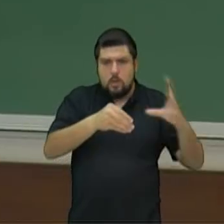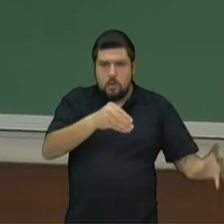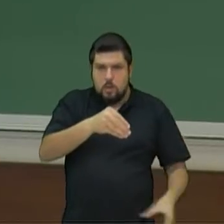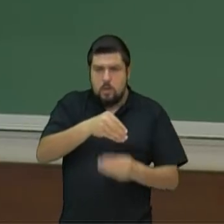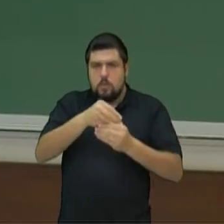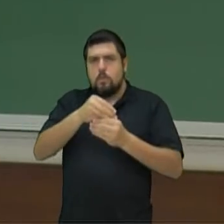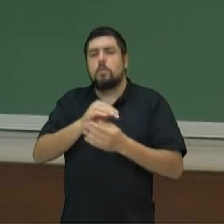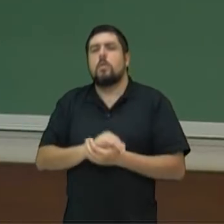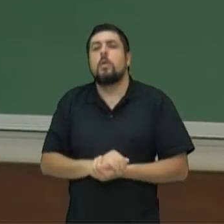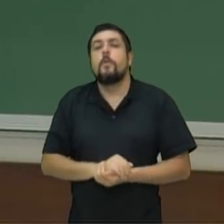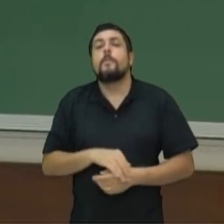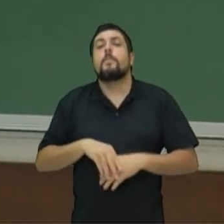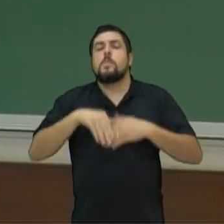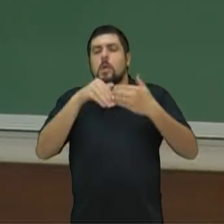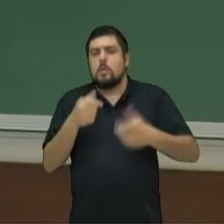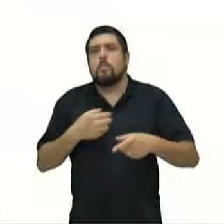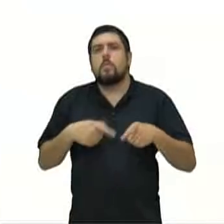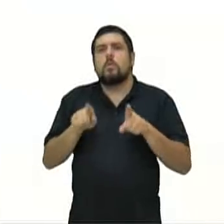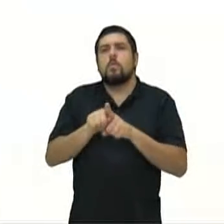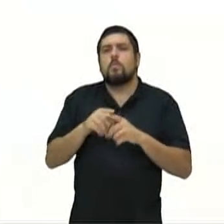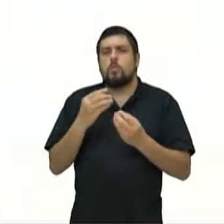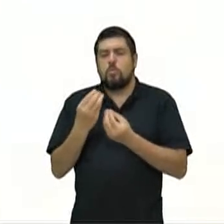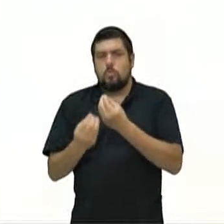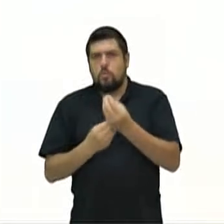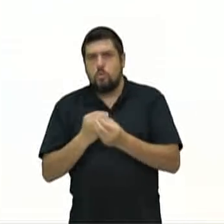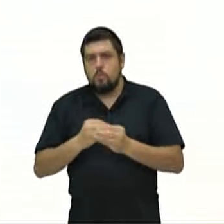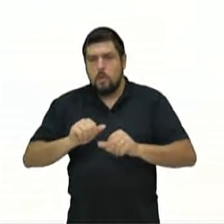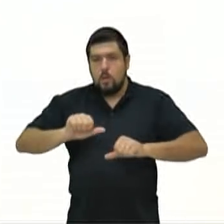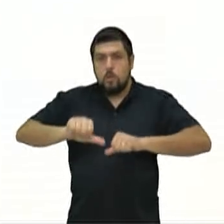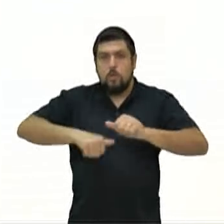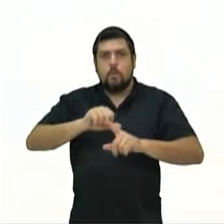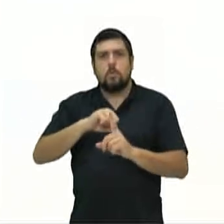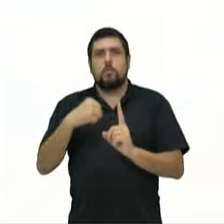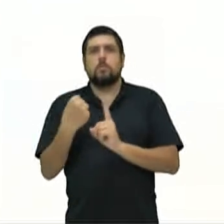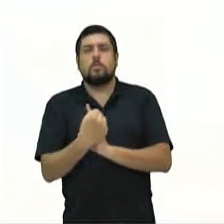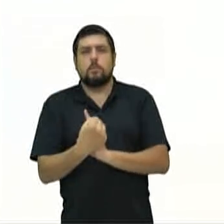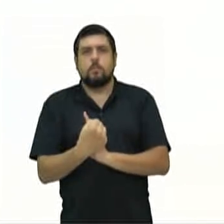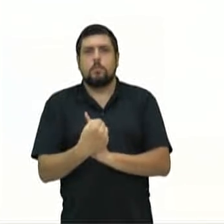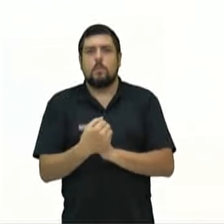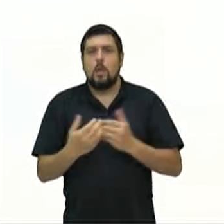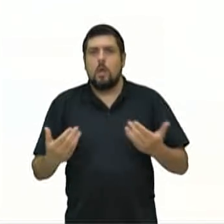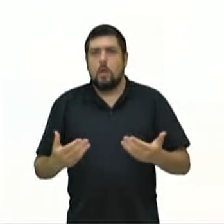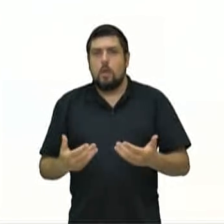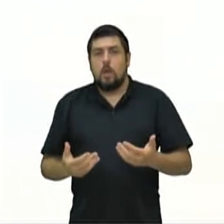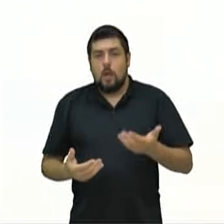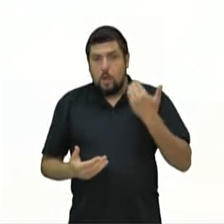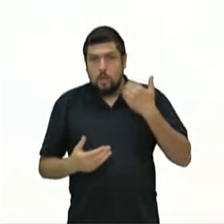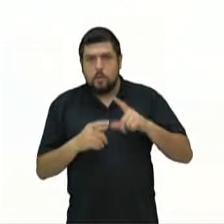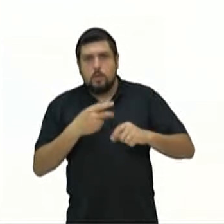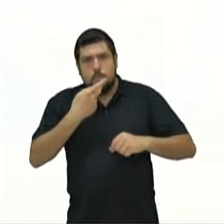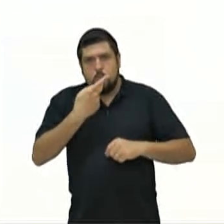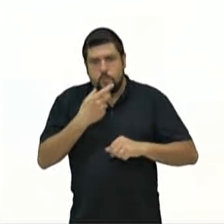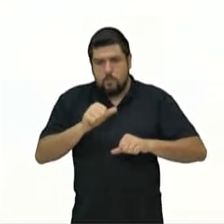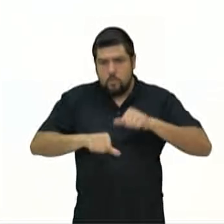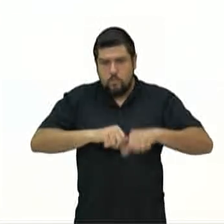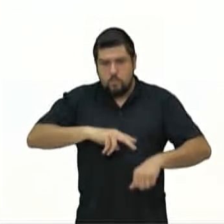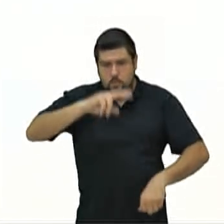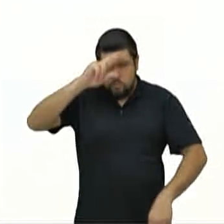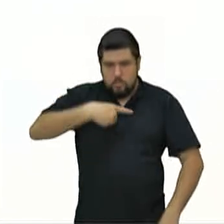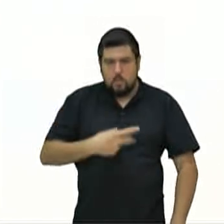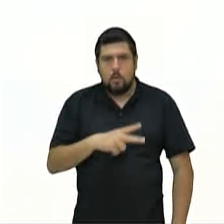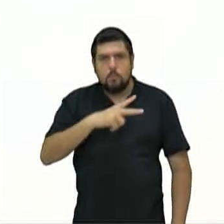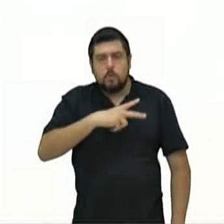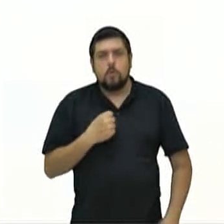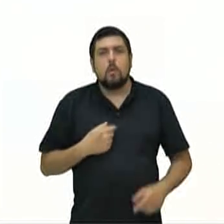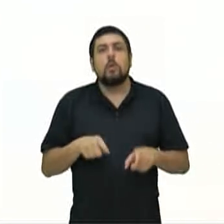possível estabelecer também a possibilidade de transformação social. Agora ele vai falar de transformação social. Ele falou de transformação individual, transformação pessoal,